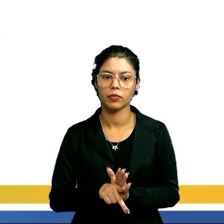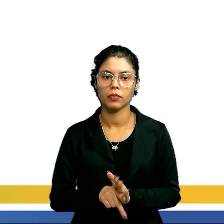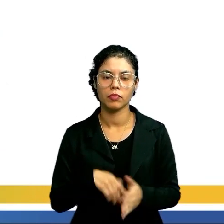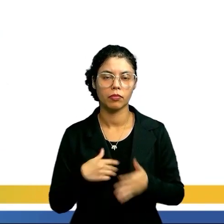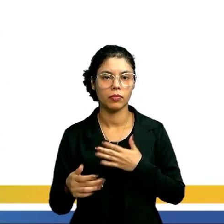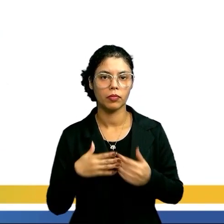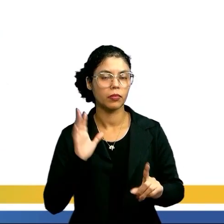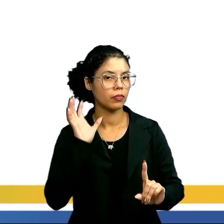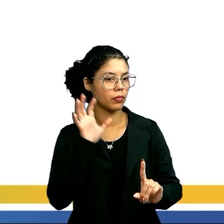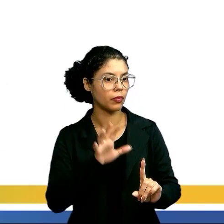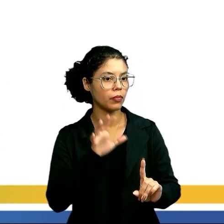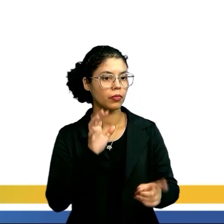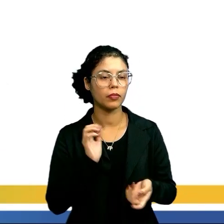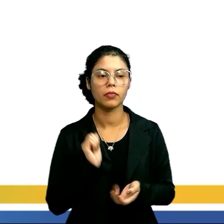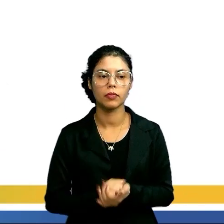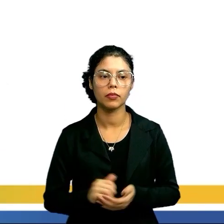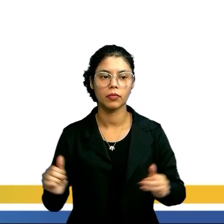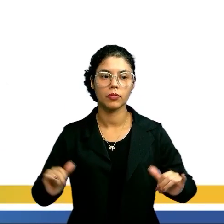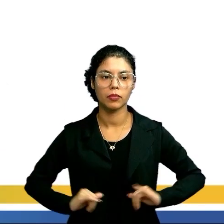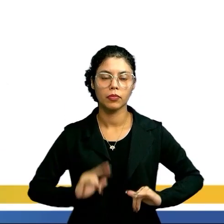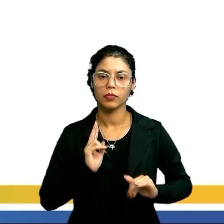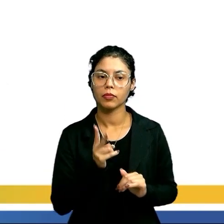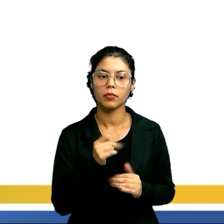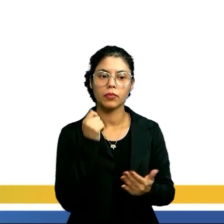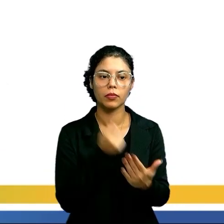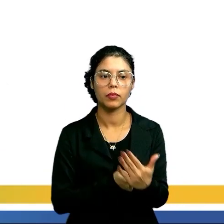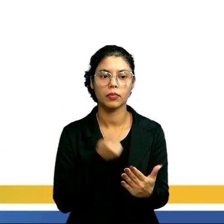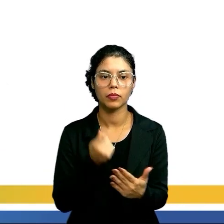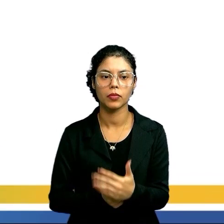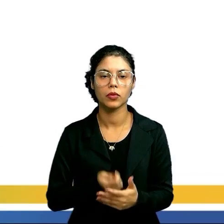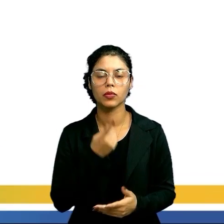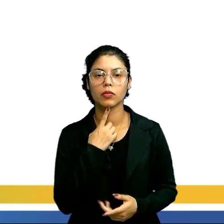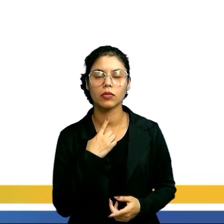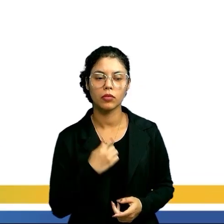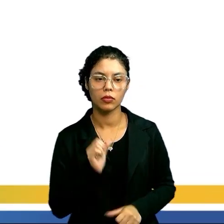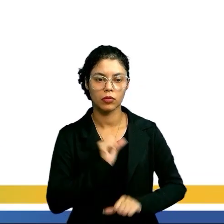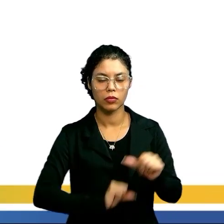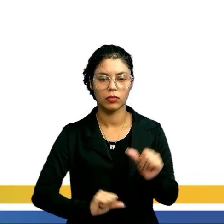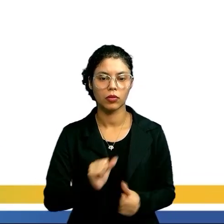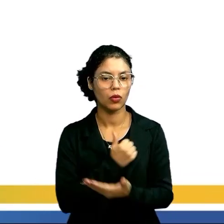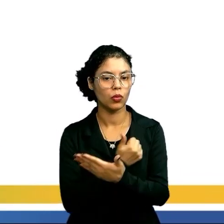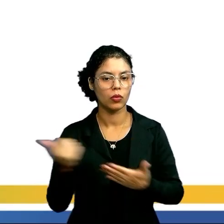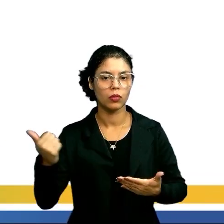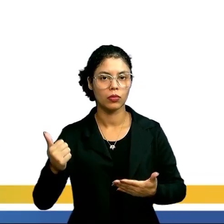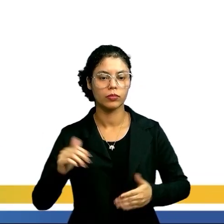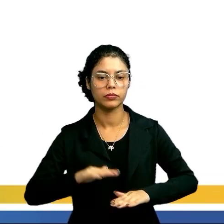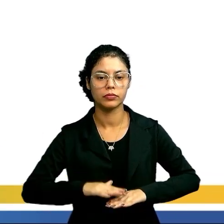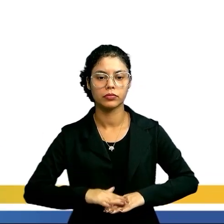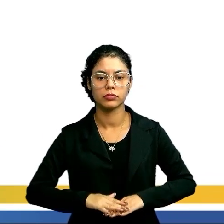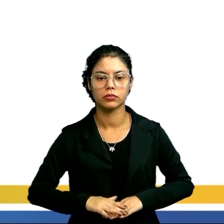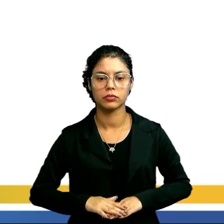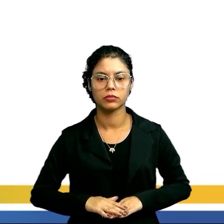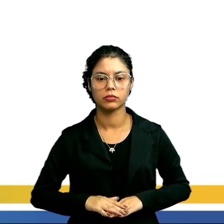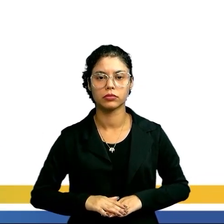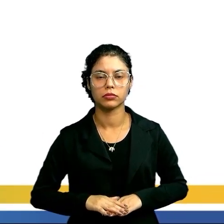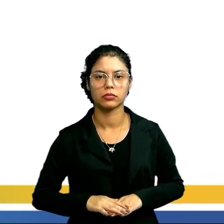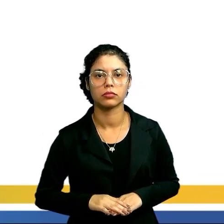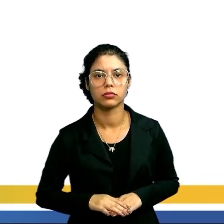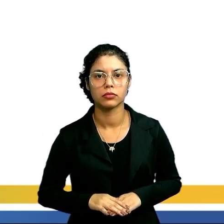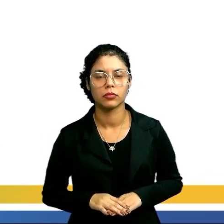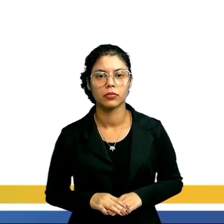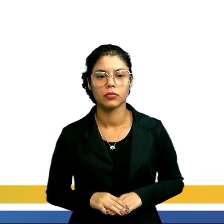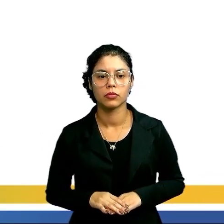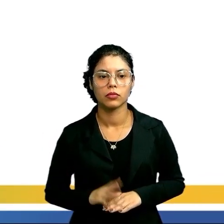seja, independente da opressão sofrida, ele sempre pode resistir, almejar a mudança e agir,